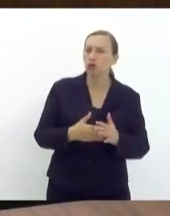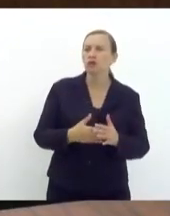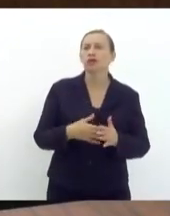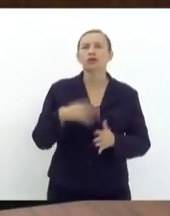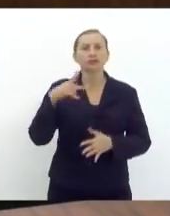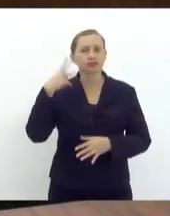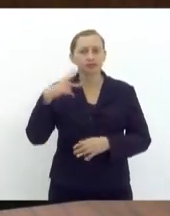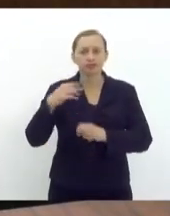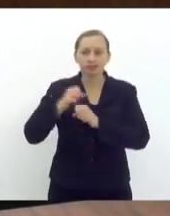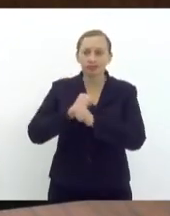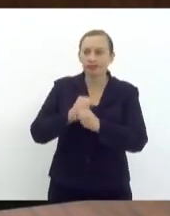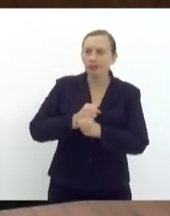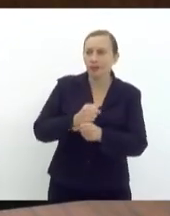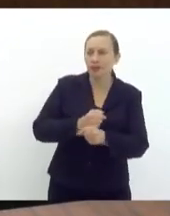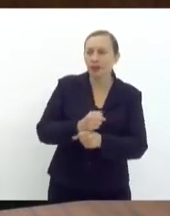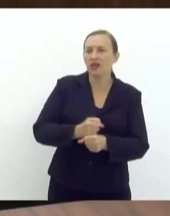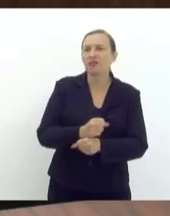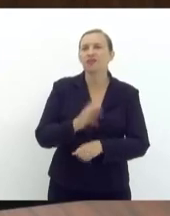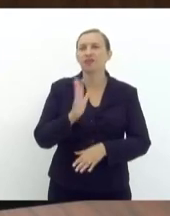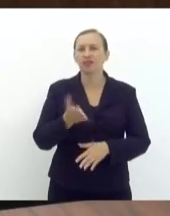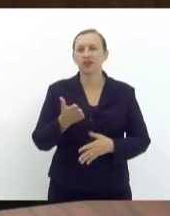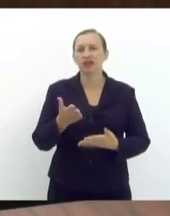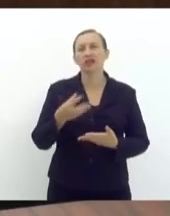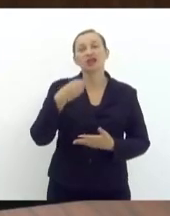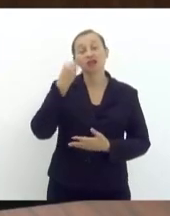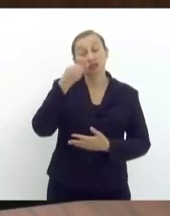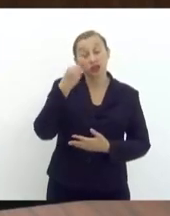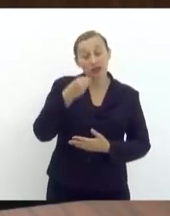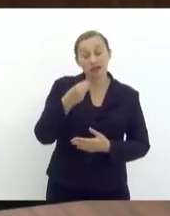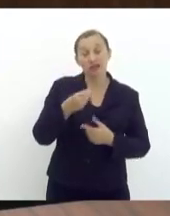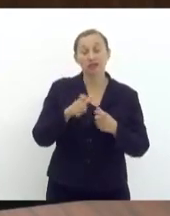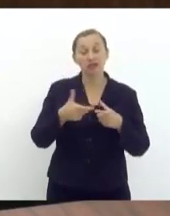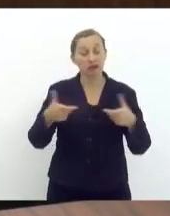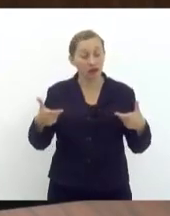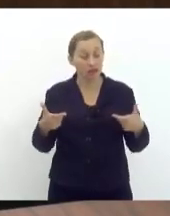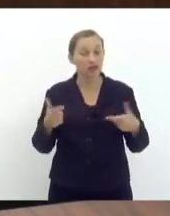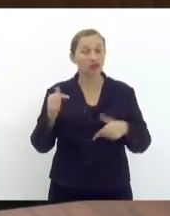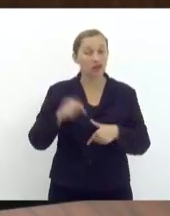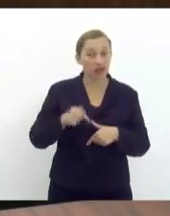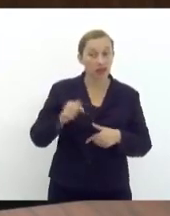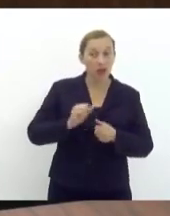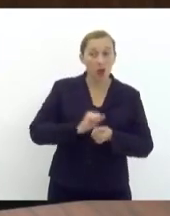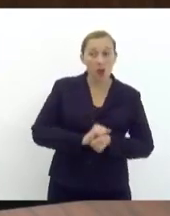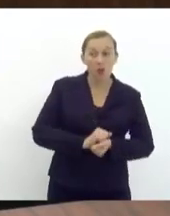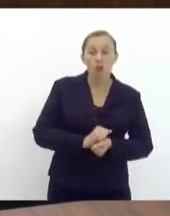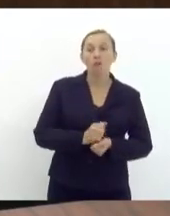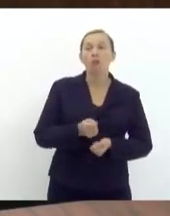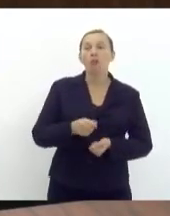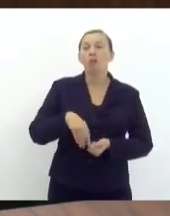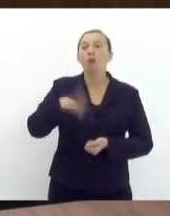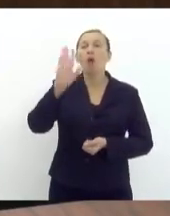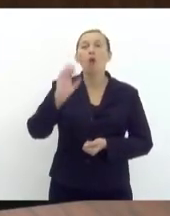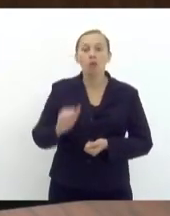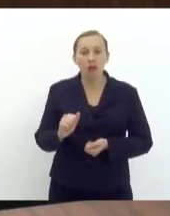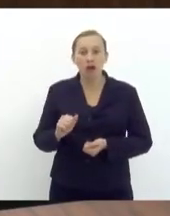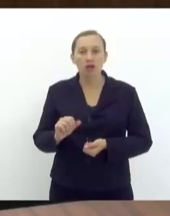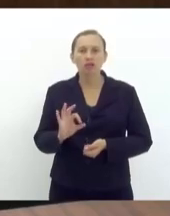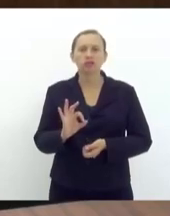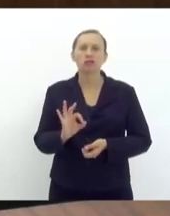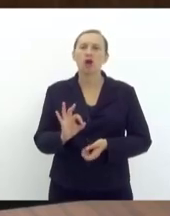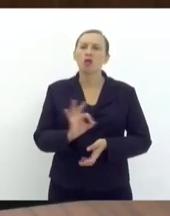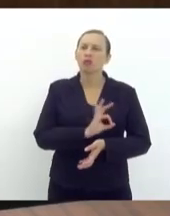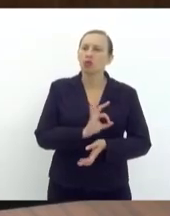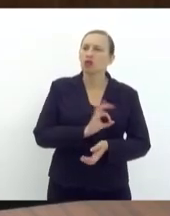nesse Parlamento né de hoje já pegamos Idas e vinda né já pegamos bombas aqui não é isso muita pancadaria da polícia contra